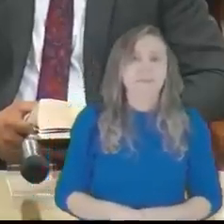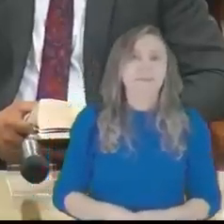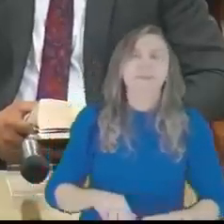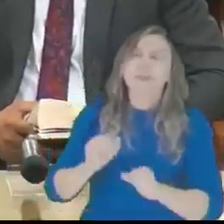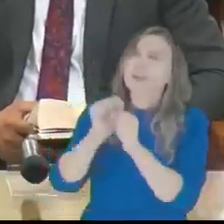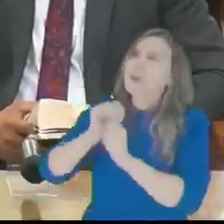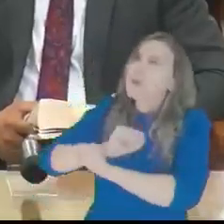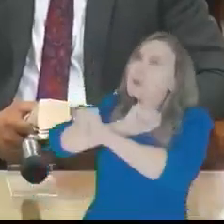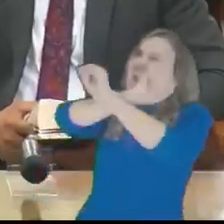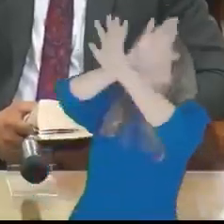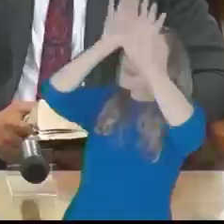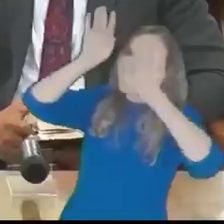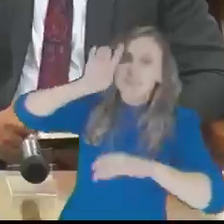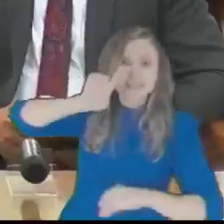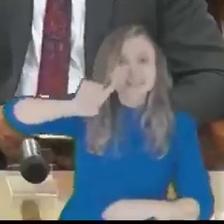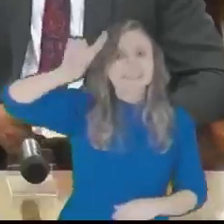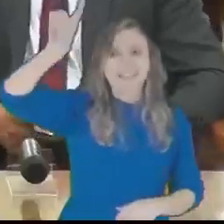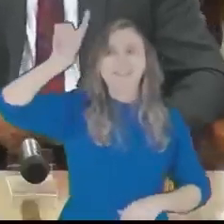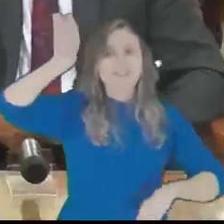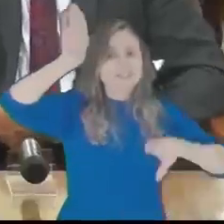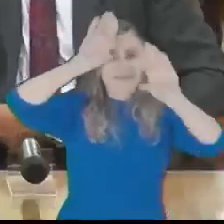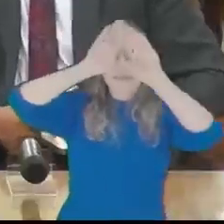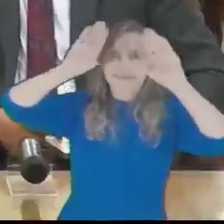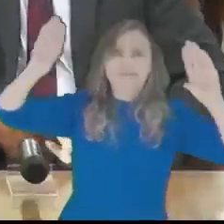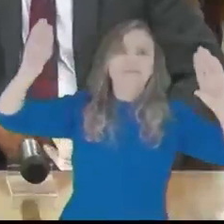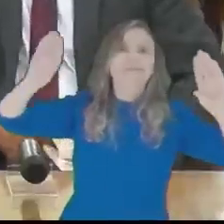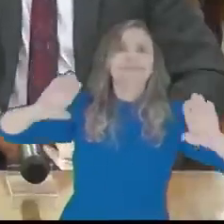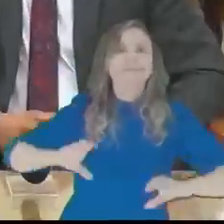Glória a Deus nas alturas dos céus.